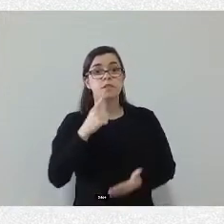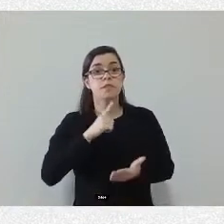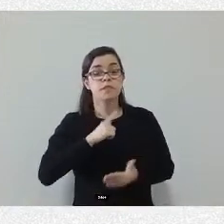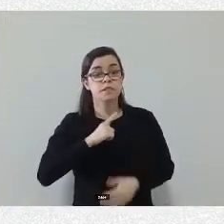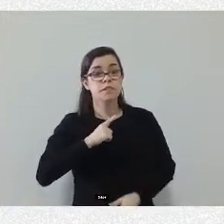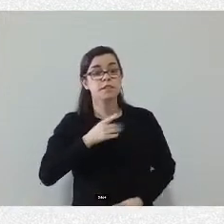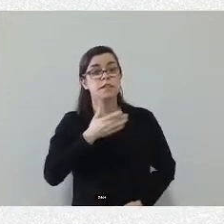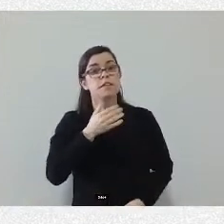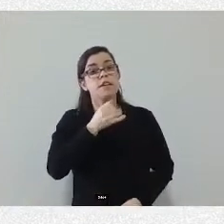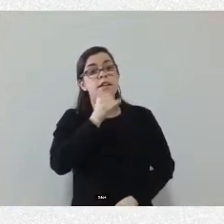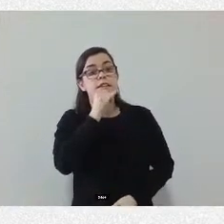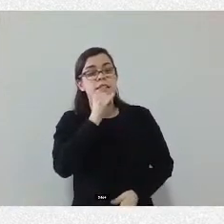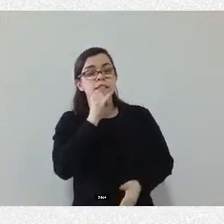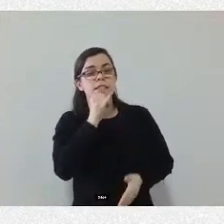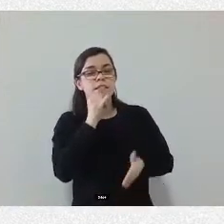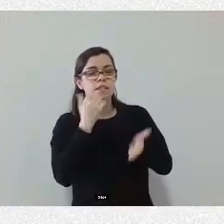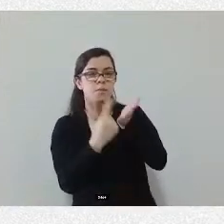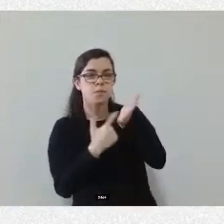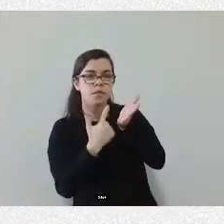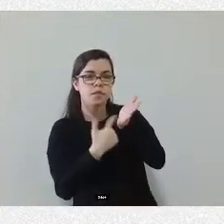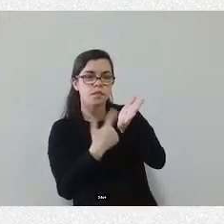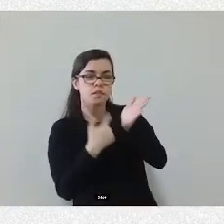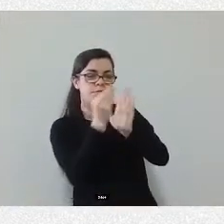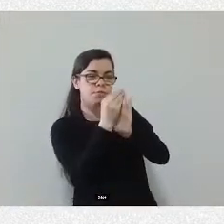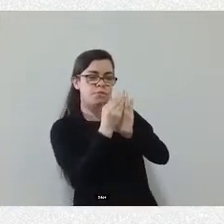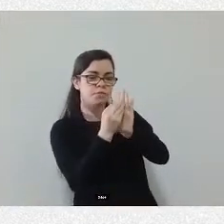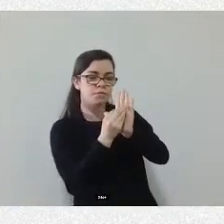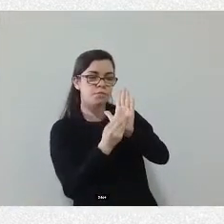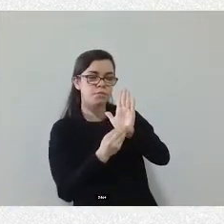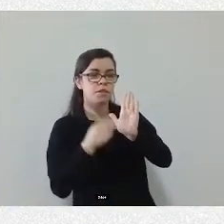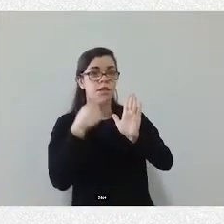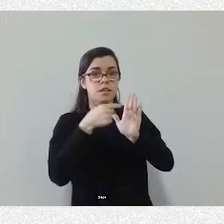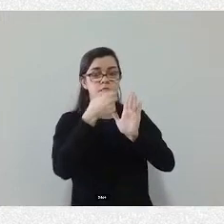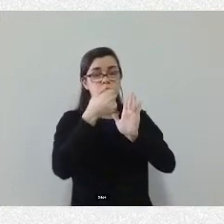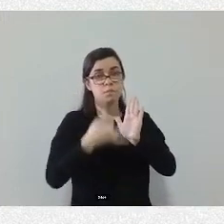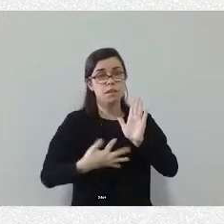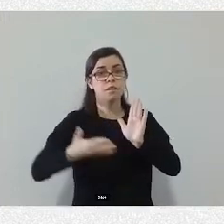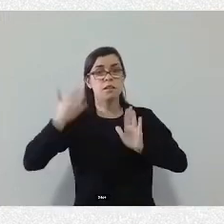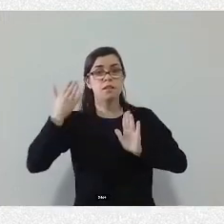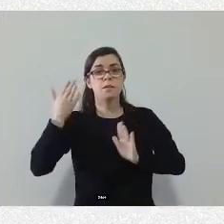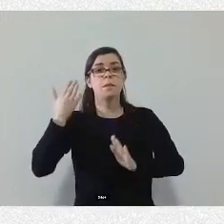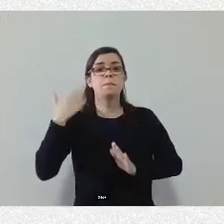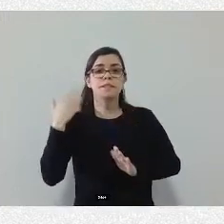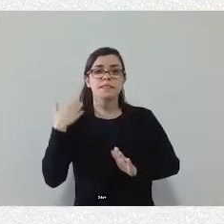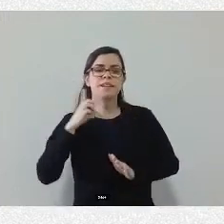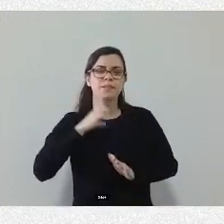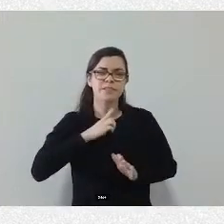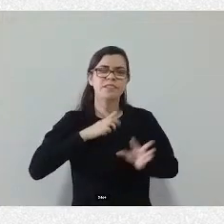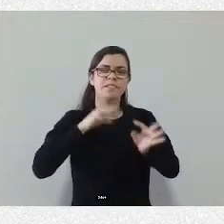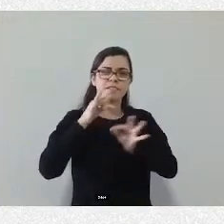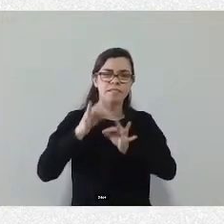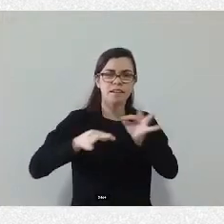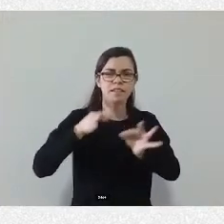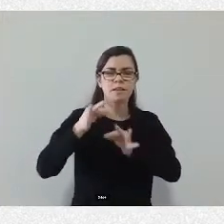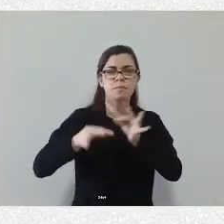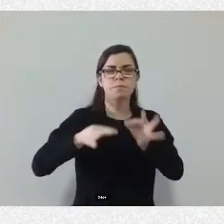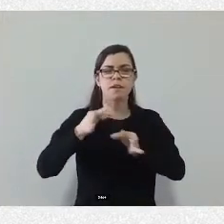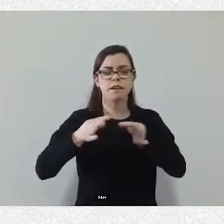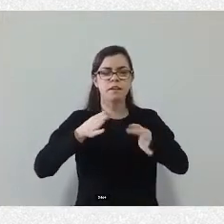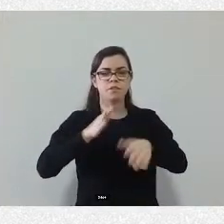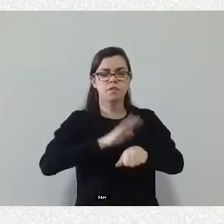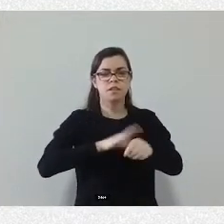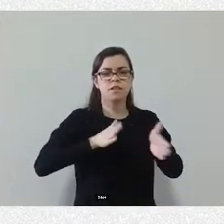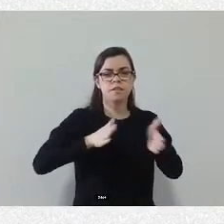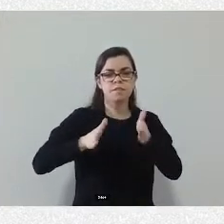na literatura de terapias que eram eficazes num contexto, né, de ensaio clínico randomizado, mas